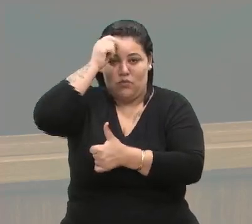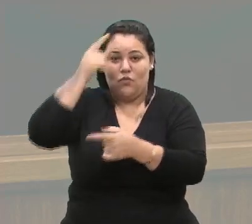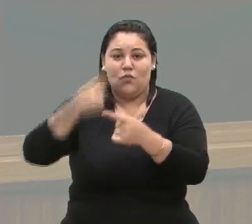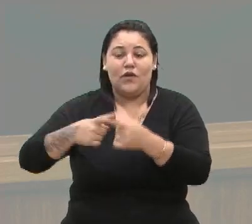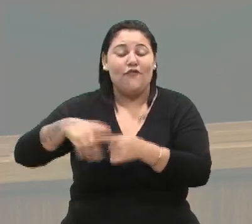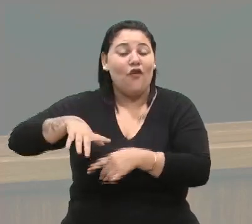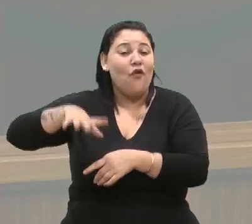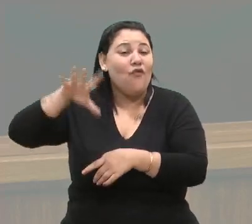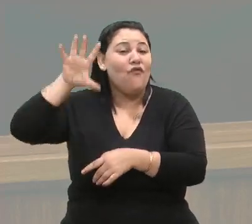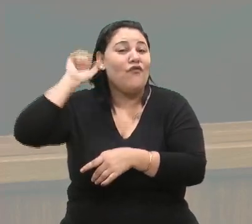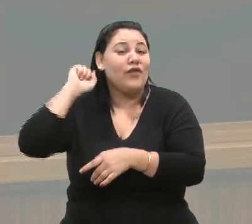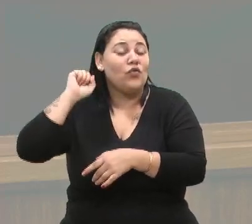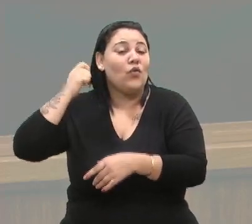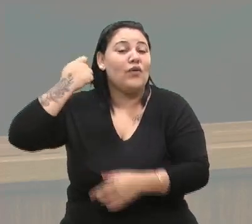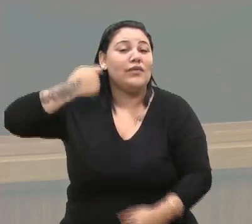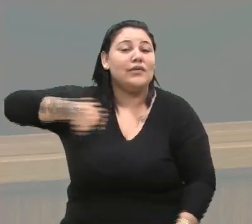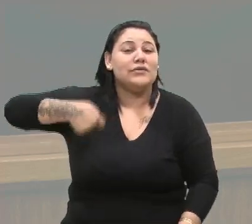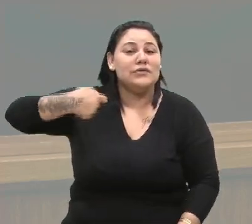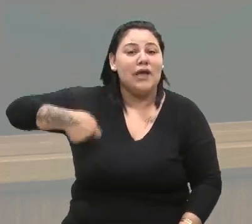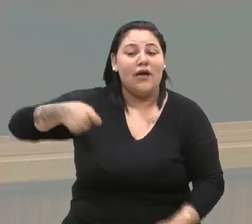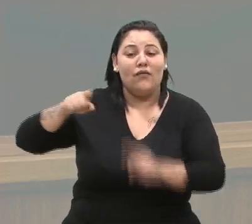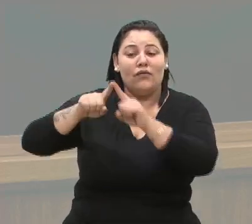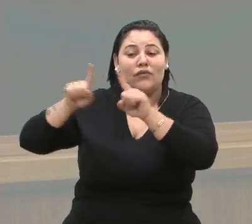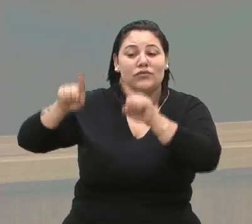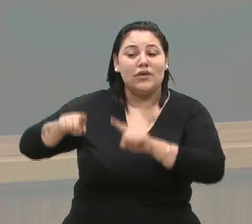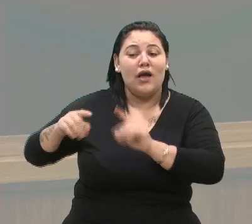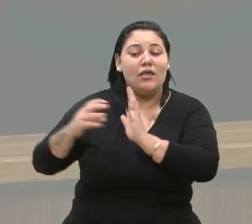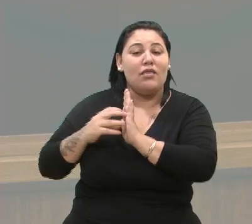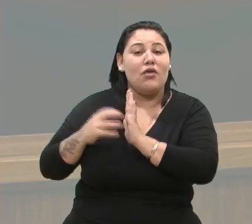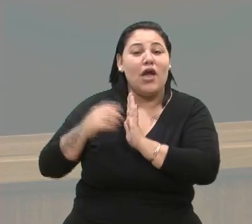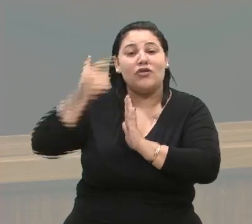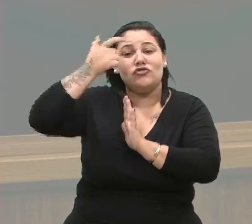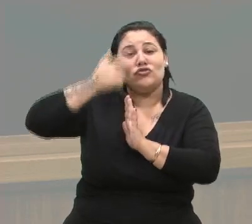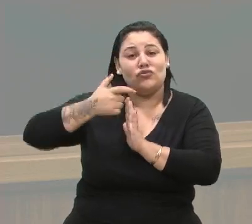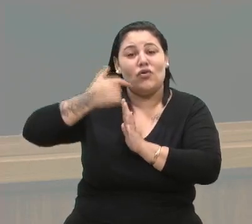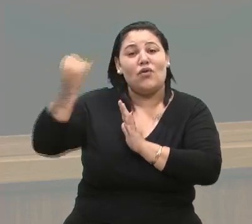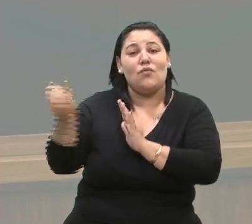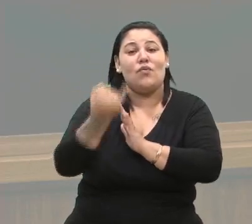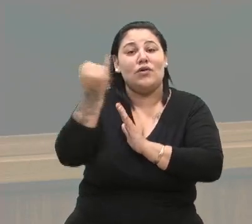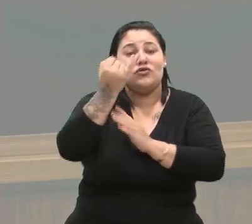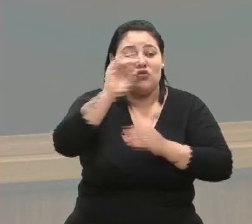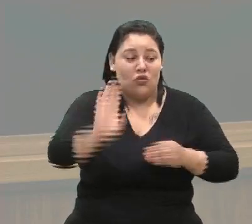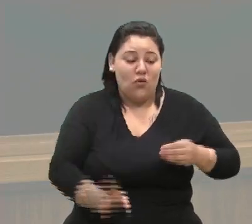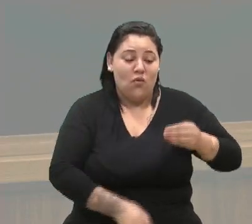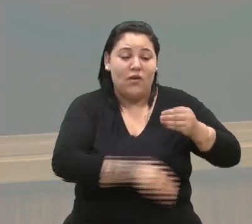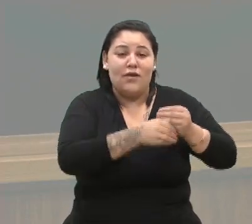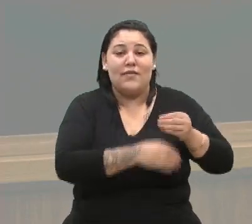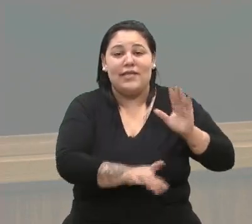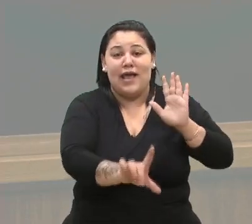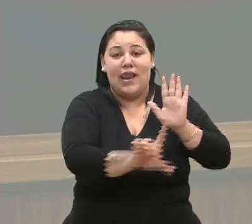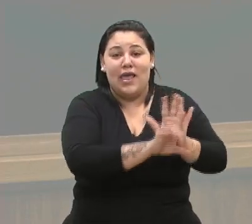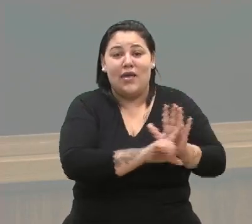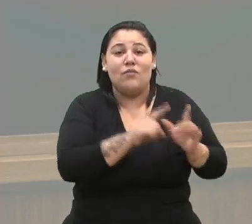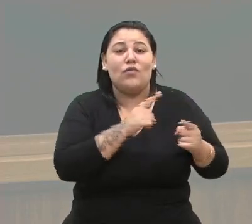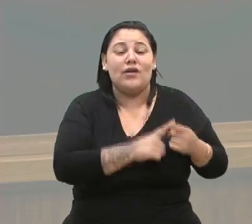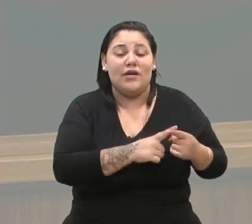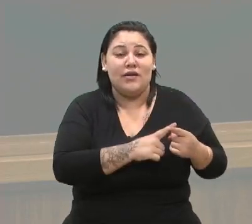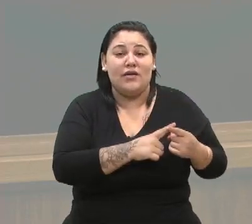ouvindo eles que se achou importante incluir que estava sendo